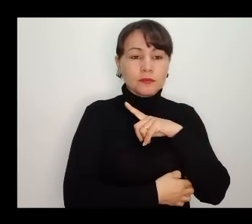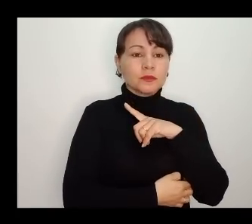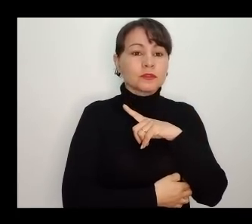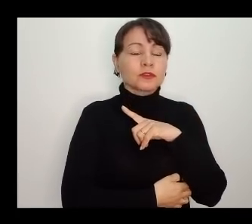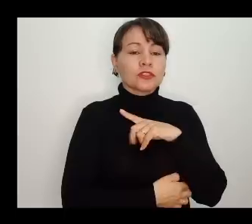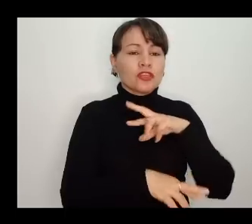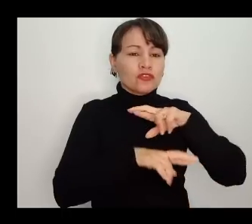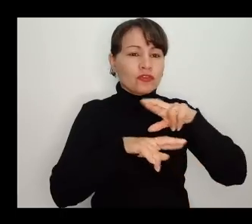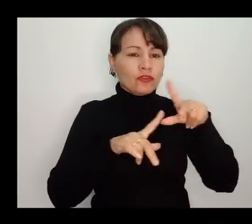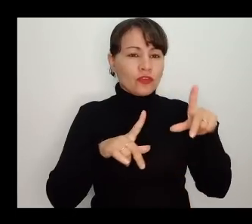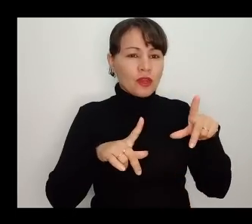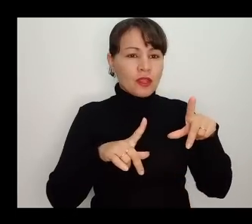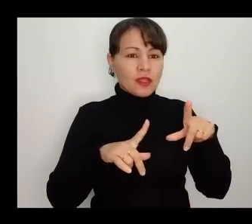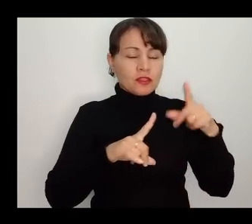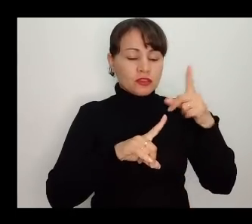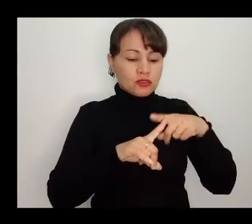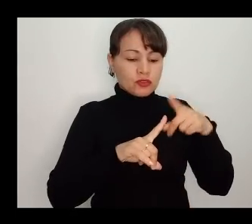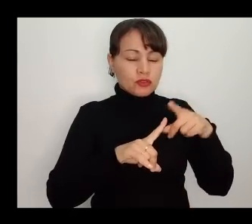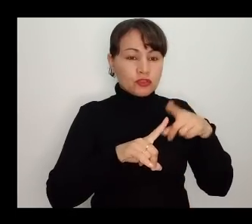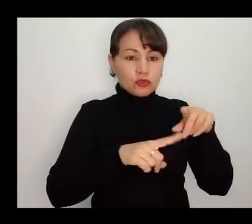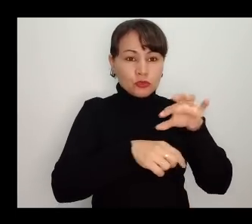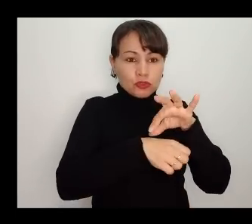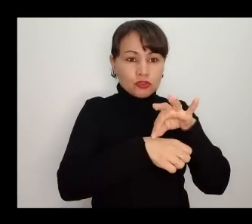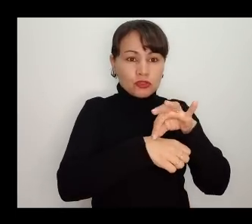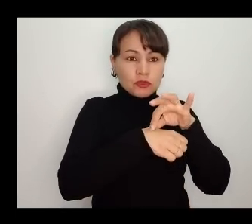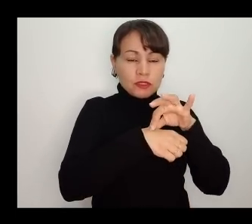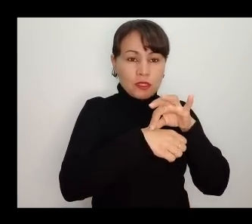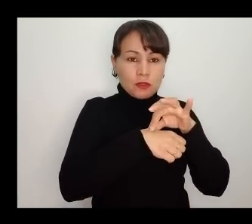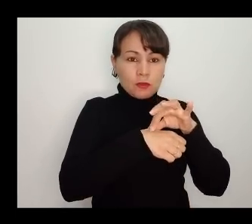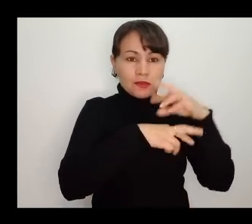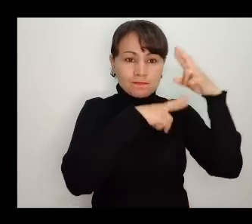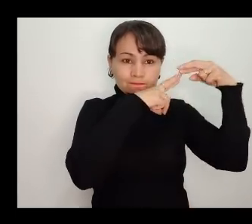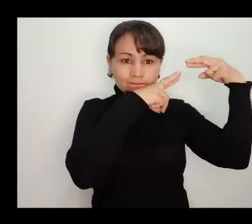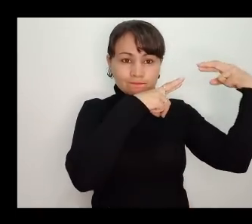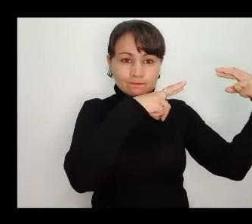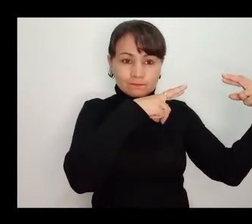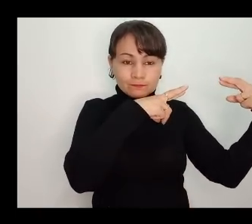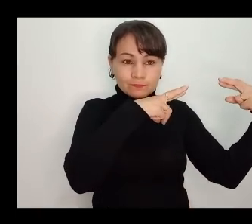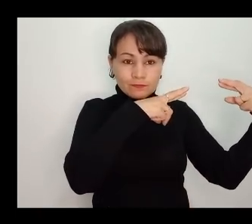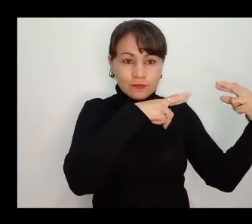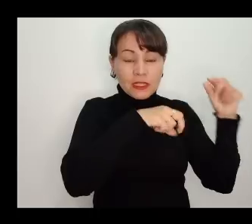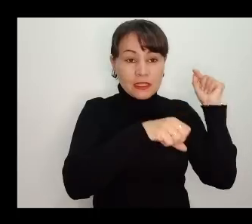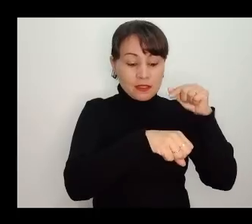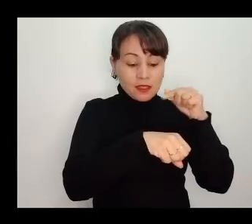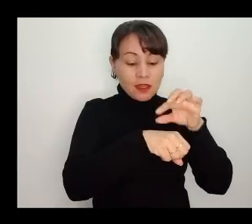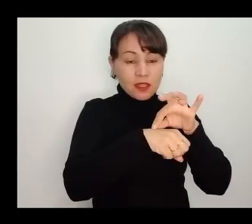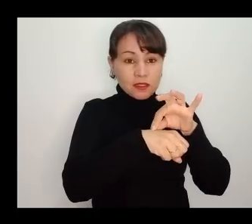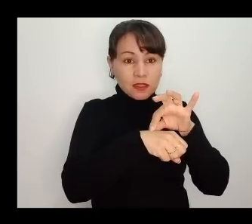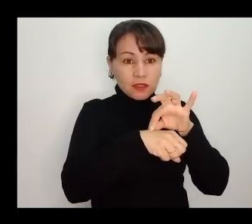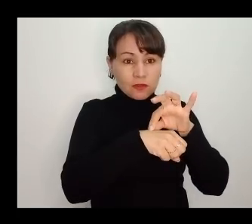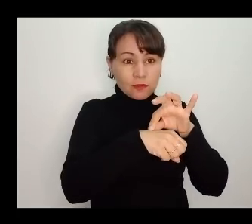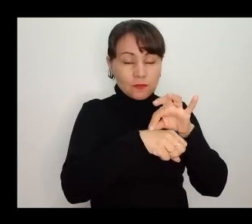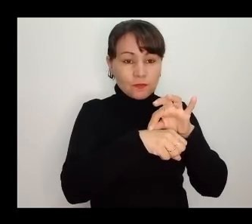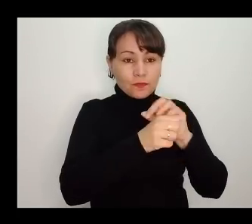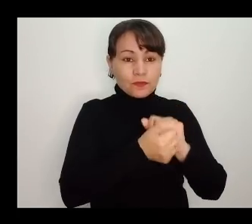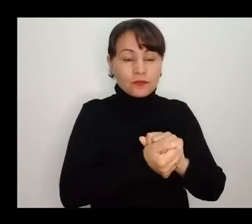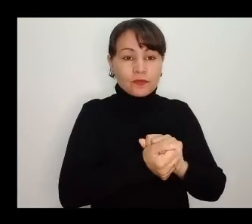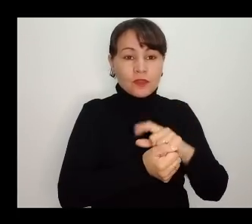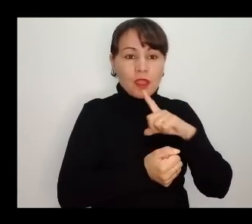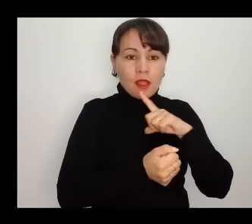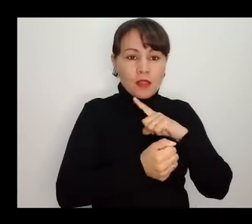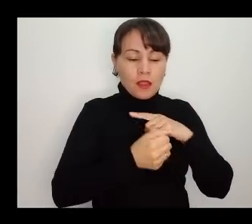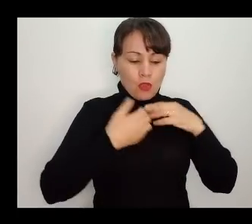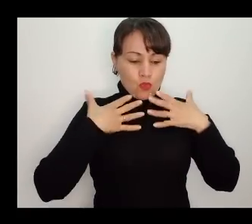temos diferentes tipos de células neuronais, e essas células,